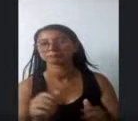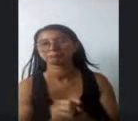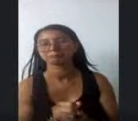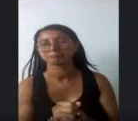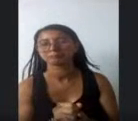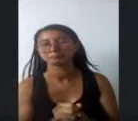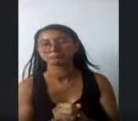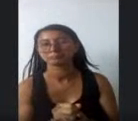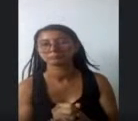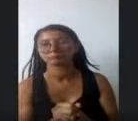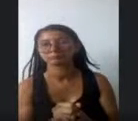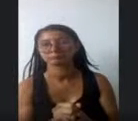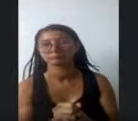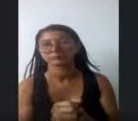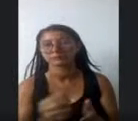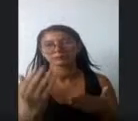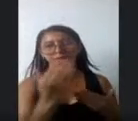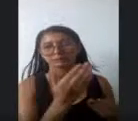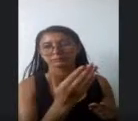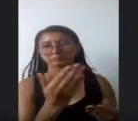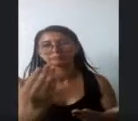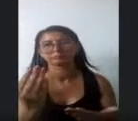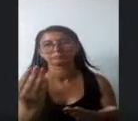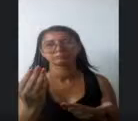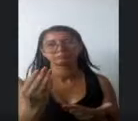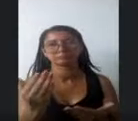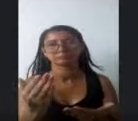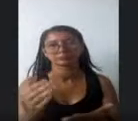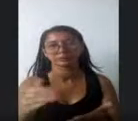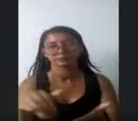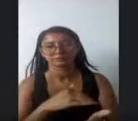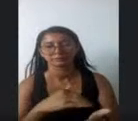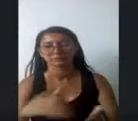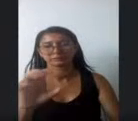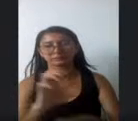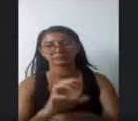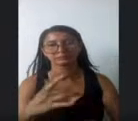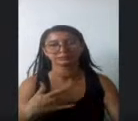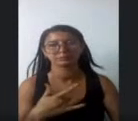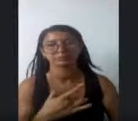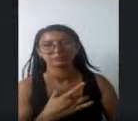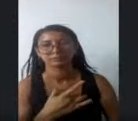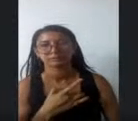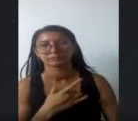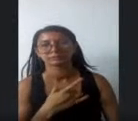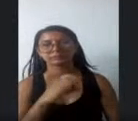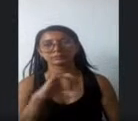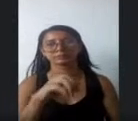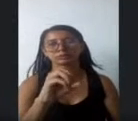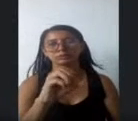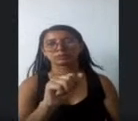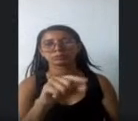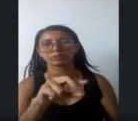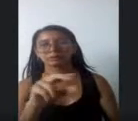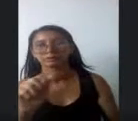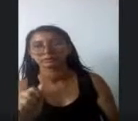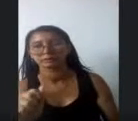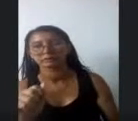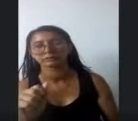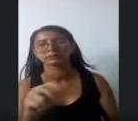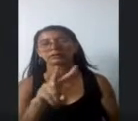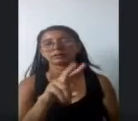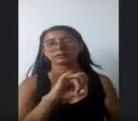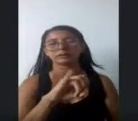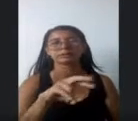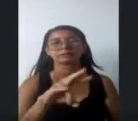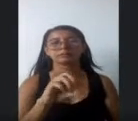entendimento, eu gostaria de agradecer à Secretaria Estadual de Saúde, né, a Joana, a Ivoneide,